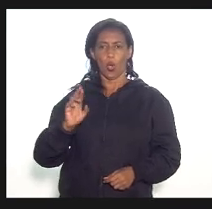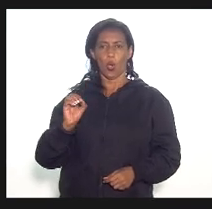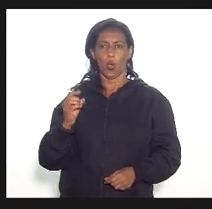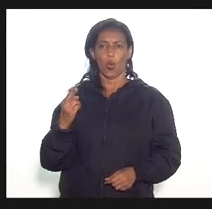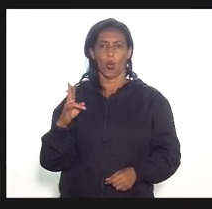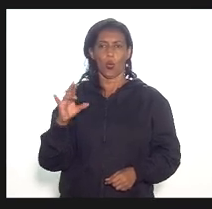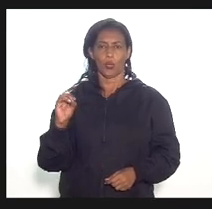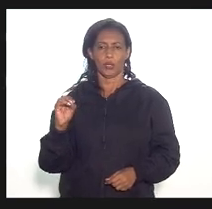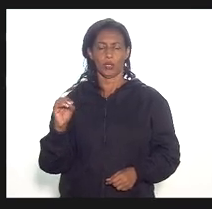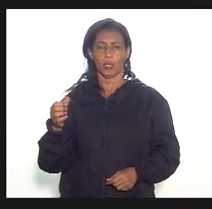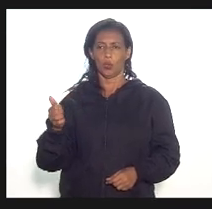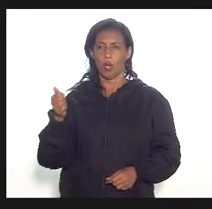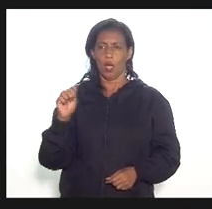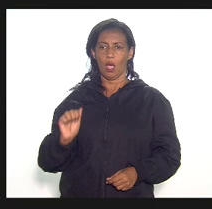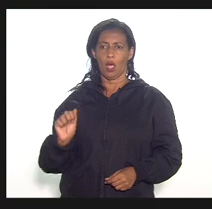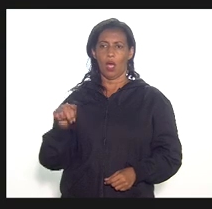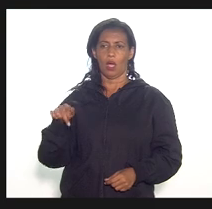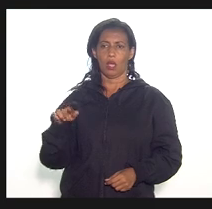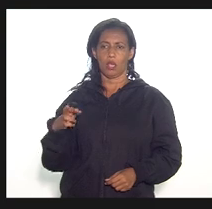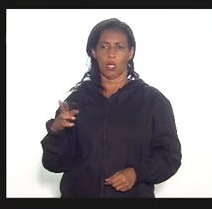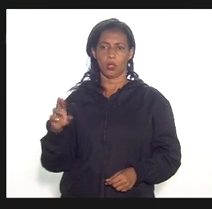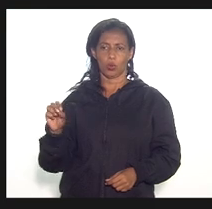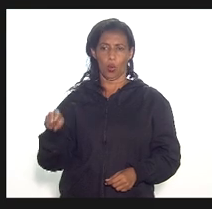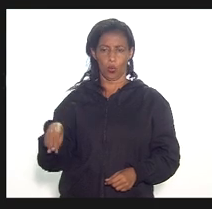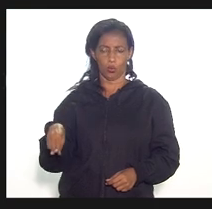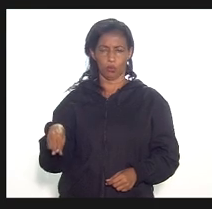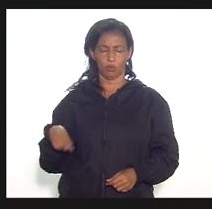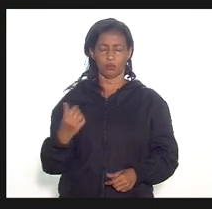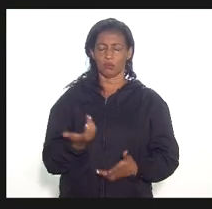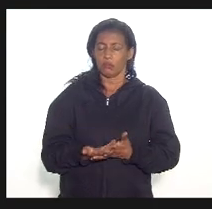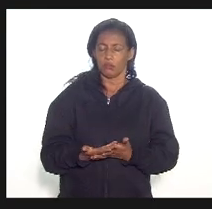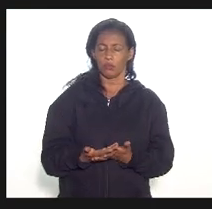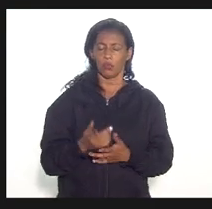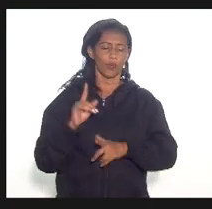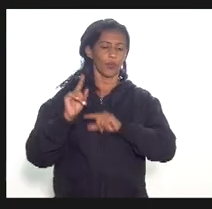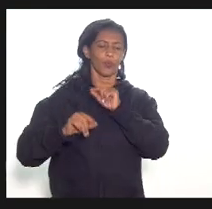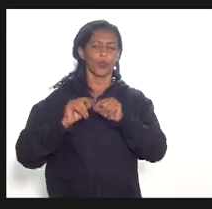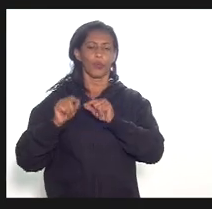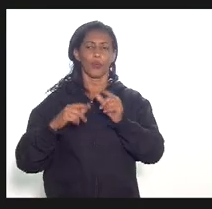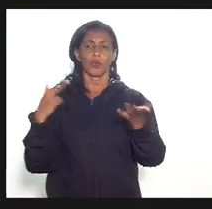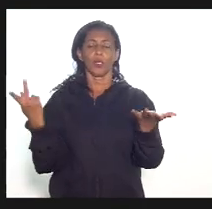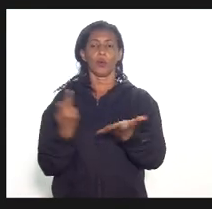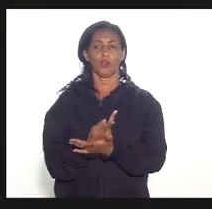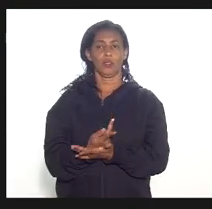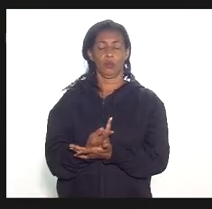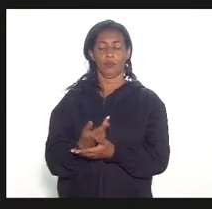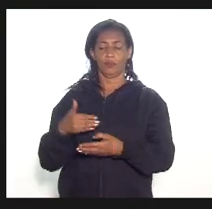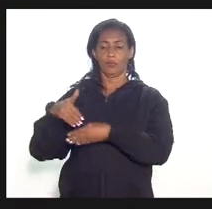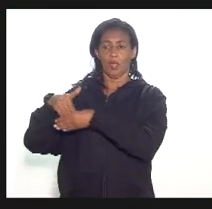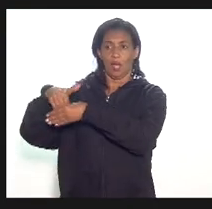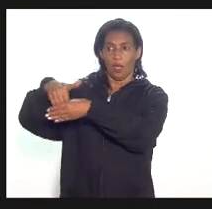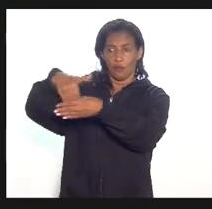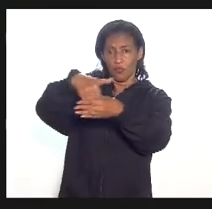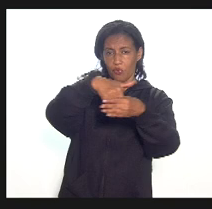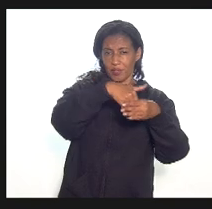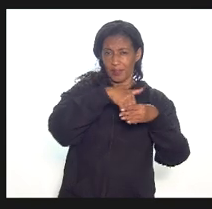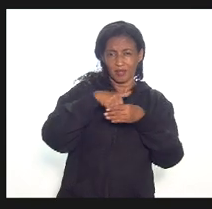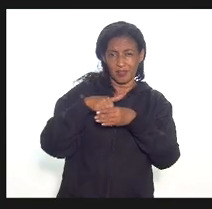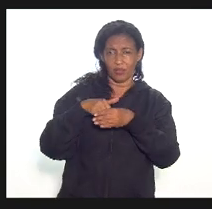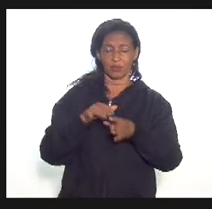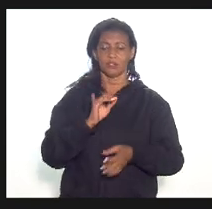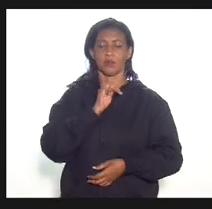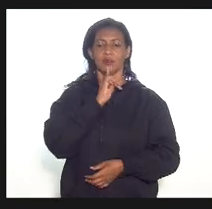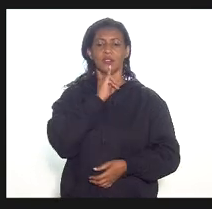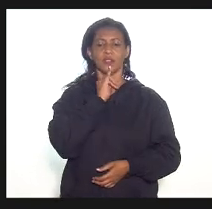colega Anderson Moraes o que que aconteceu a votação infelizmente